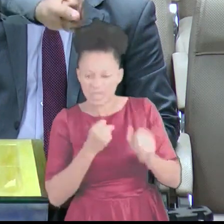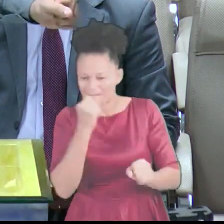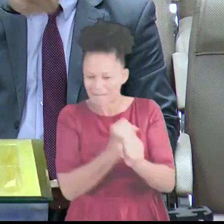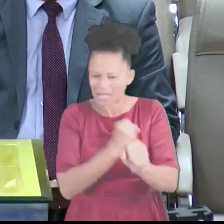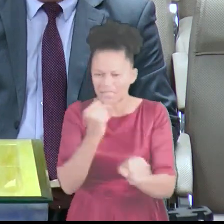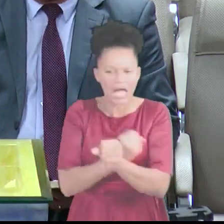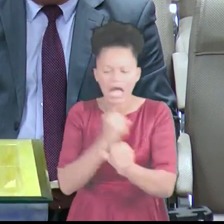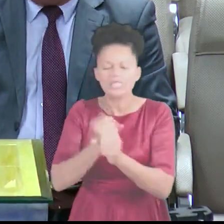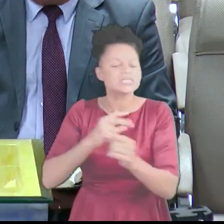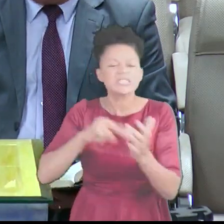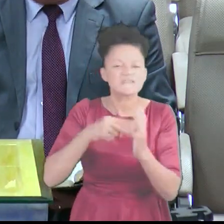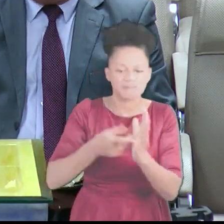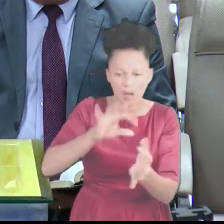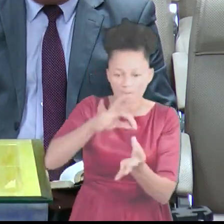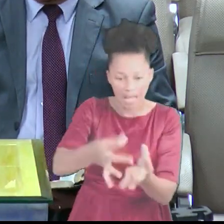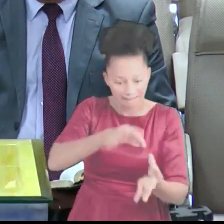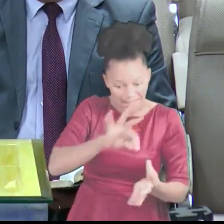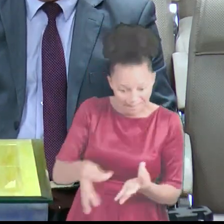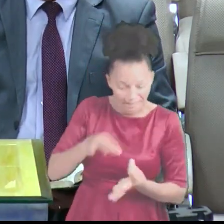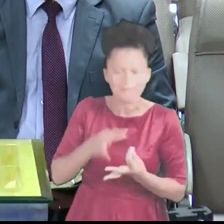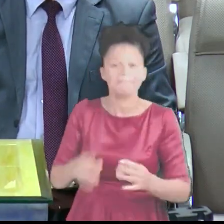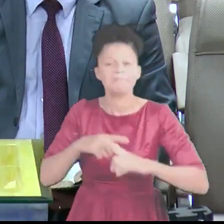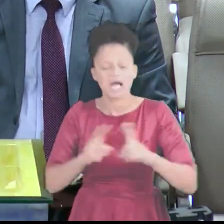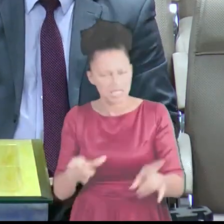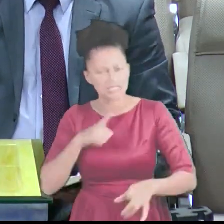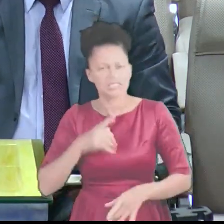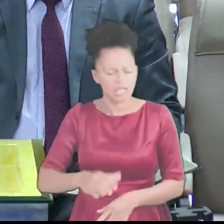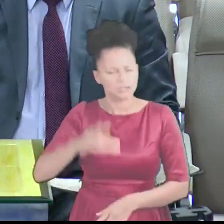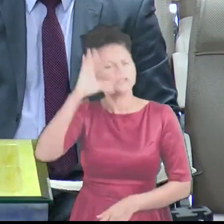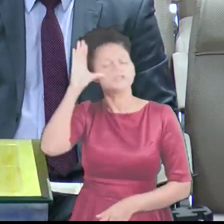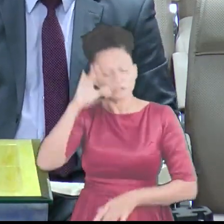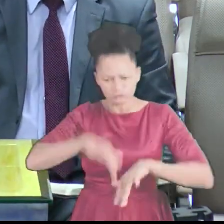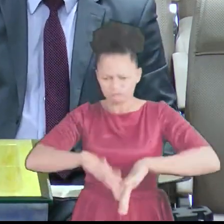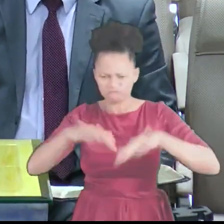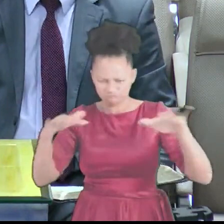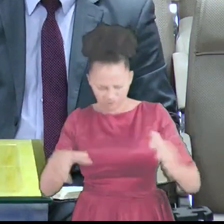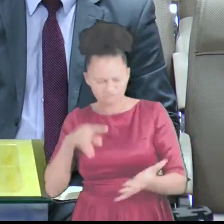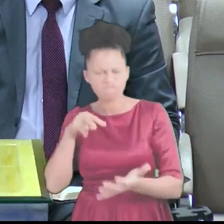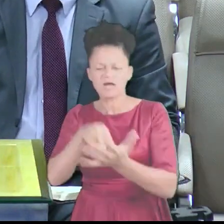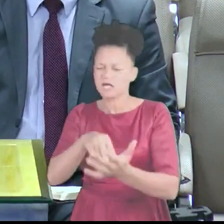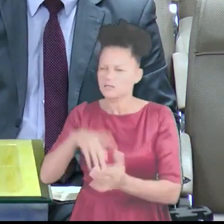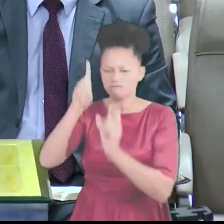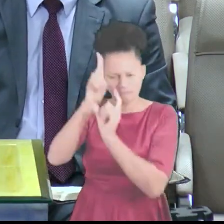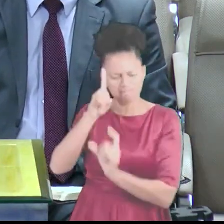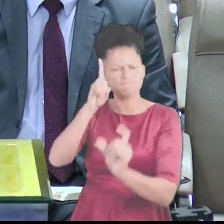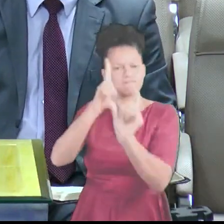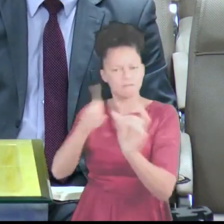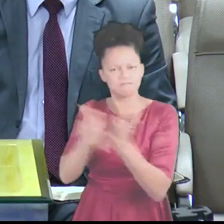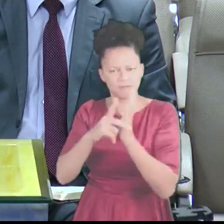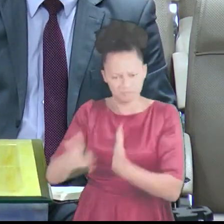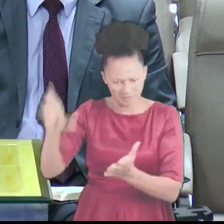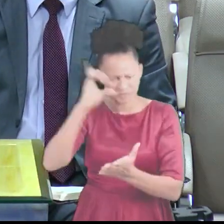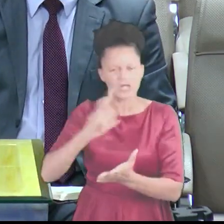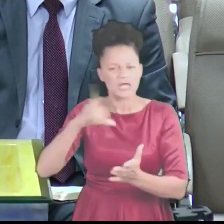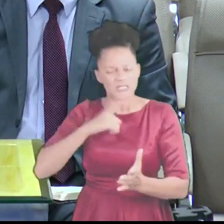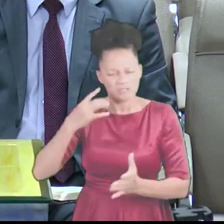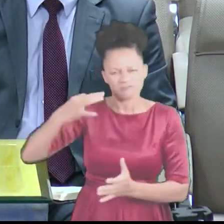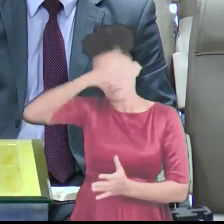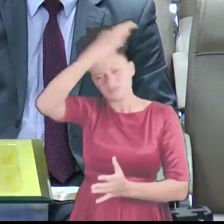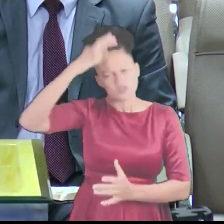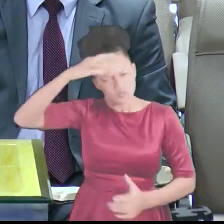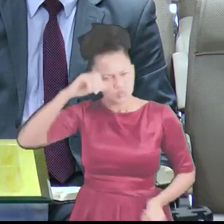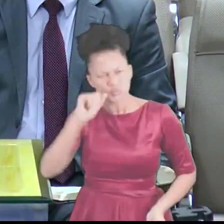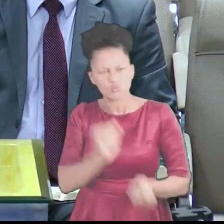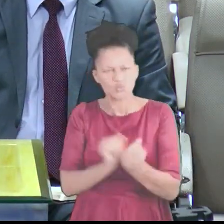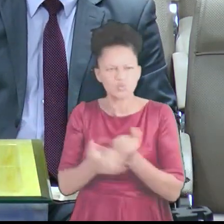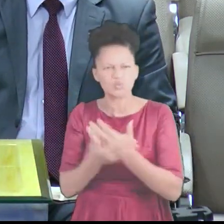muitos profetas, mas ainda tem Ezequiel no meio do vale, que tem a palavra de Deus, que tem o Espírito de